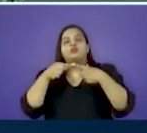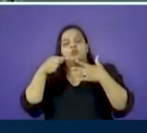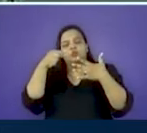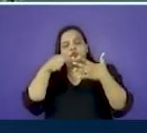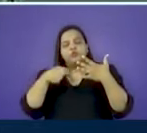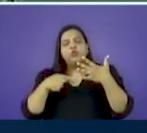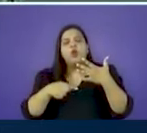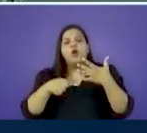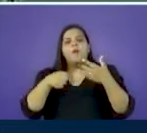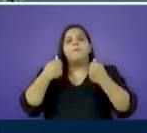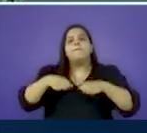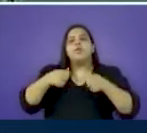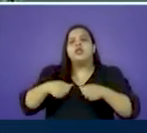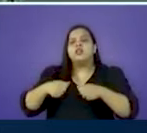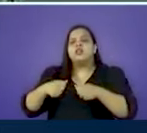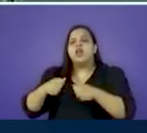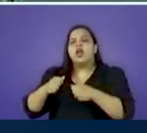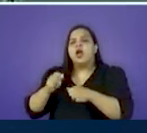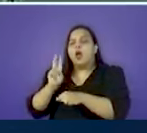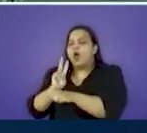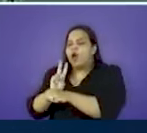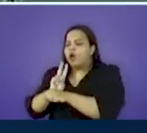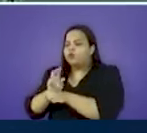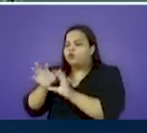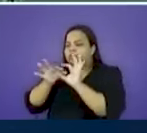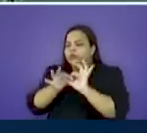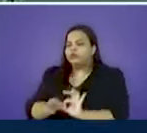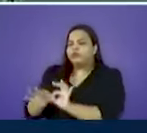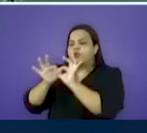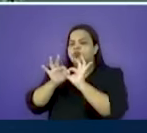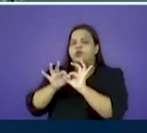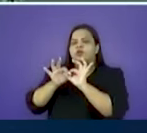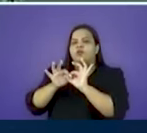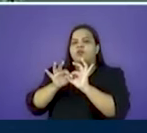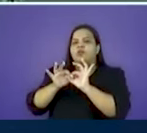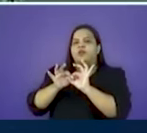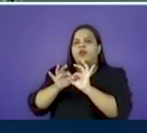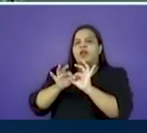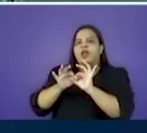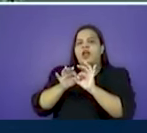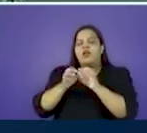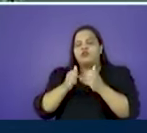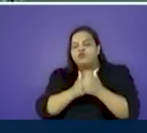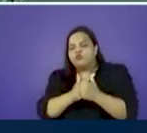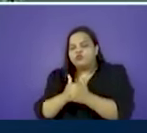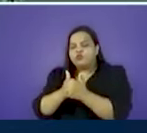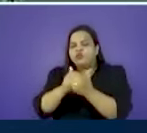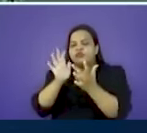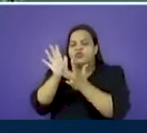mantermos, para conservarmos e desfrutarmos da comunhão, é andarmos na luz.